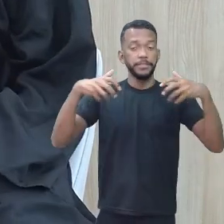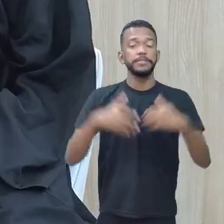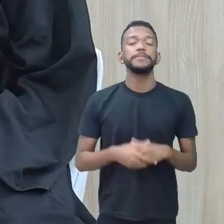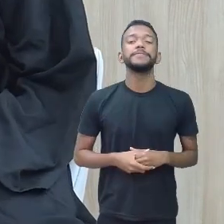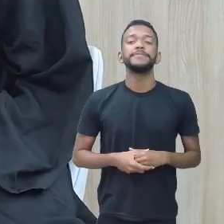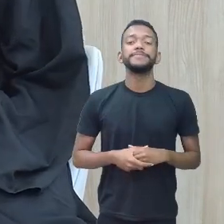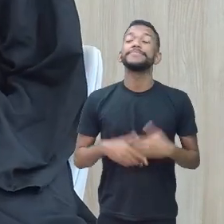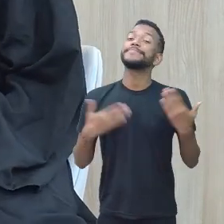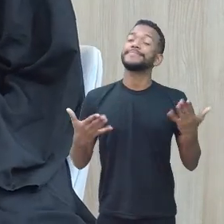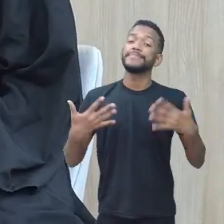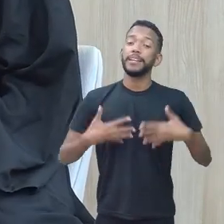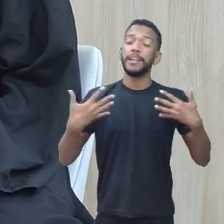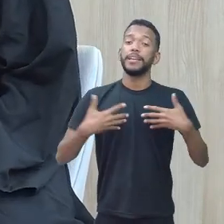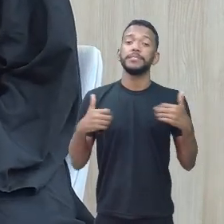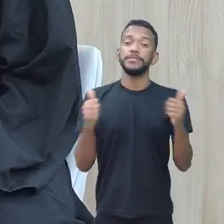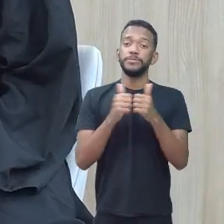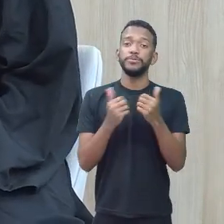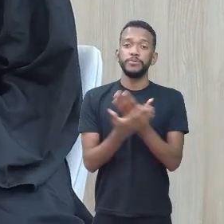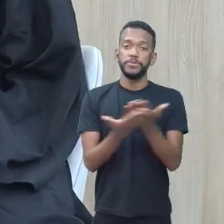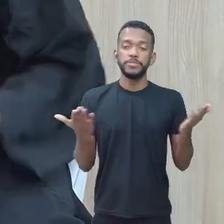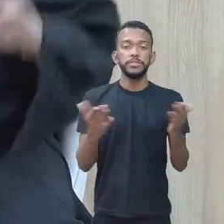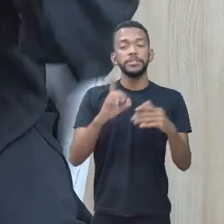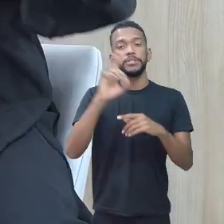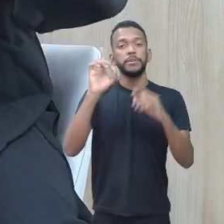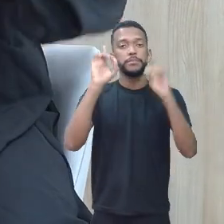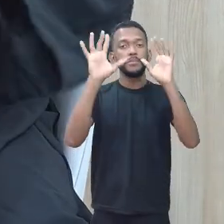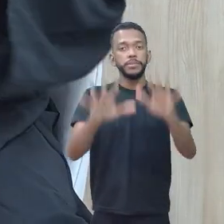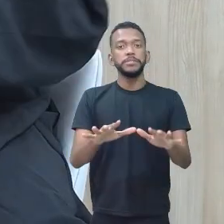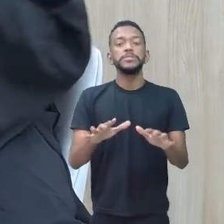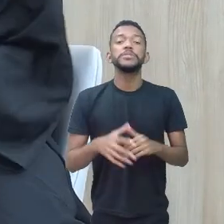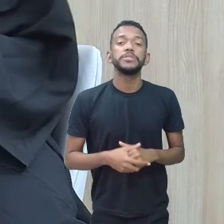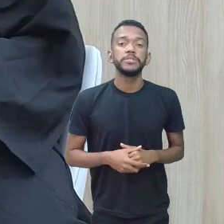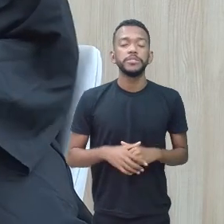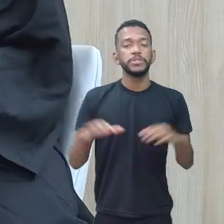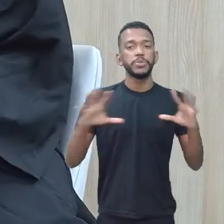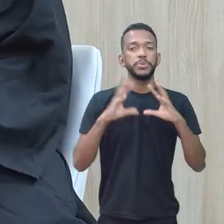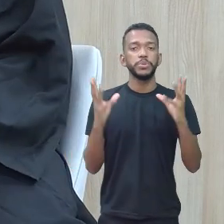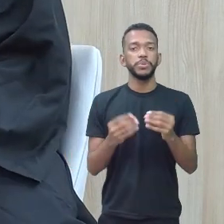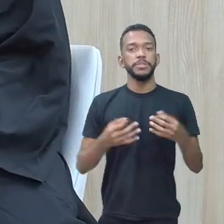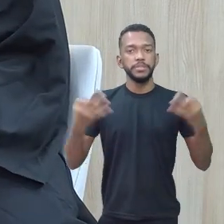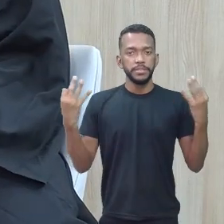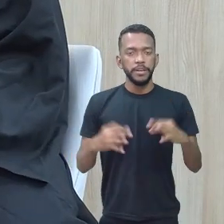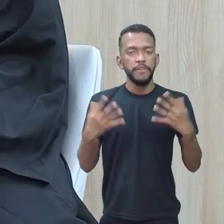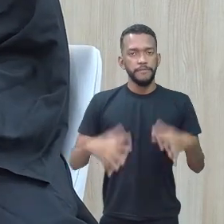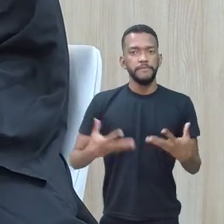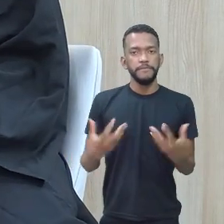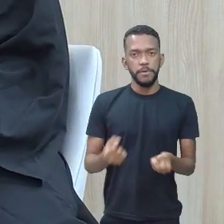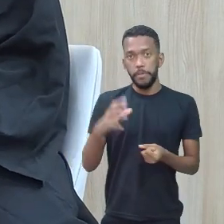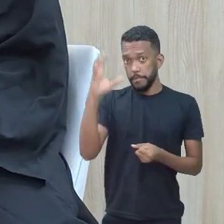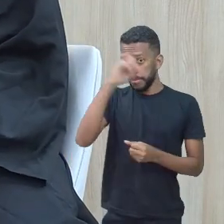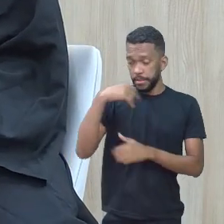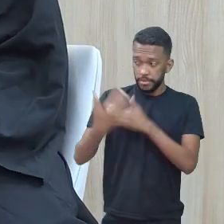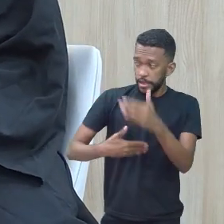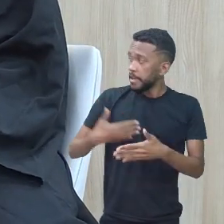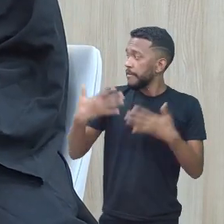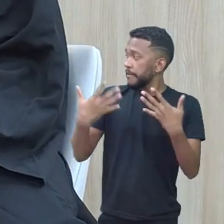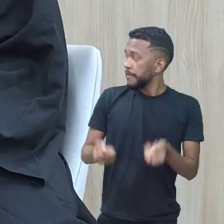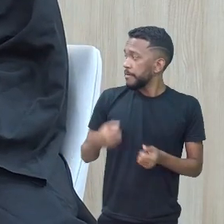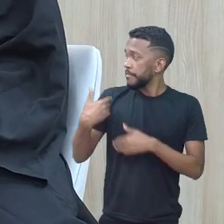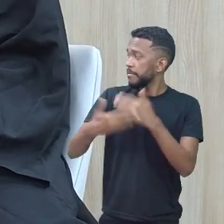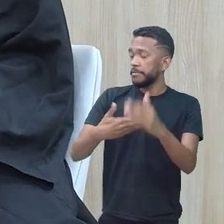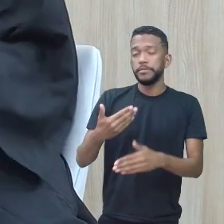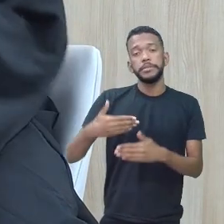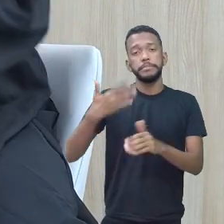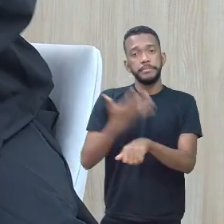Gente, alegria, viu, estar com vocês. Que Deus abençoe aí, tudo certinho. Vamos lá, vamos aprender, vamos avançar, vamos praticar também, tá